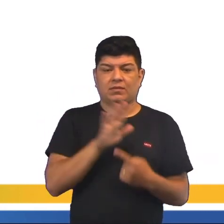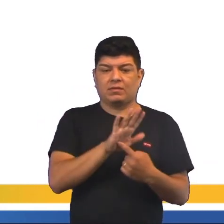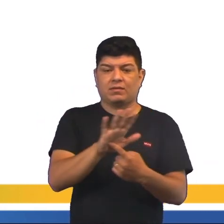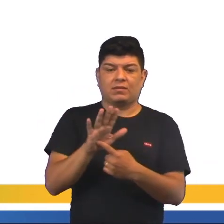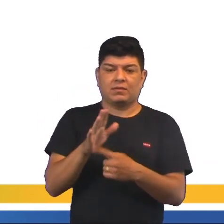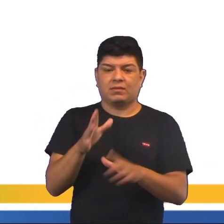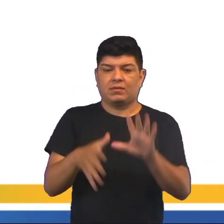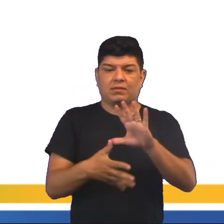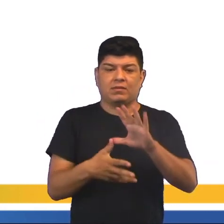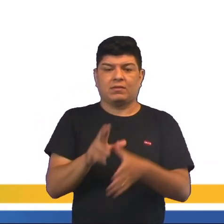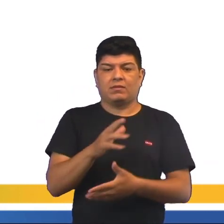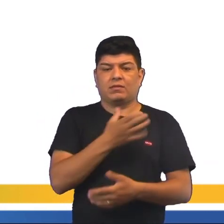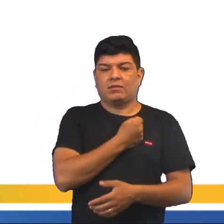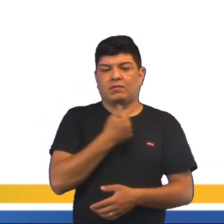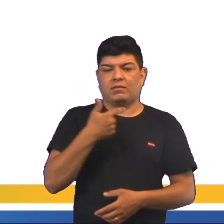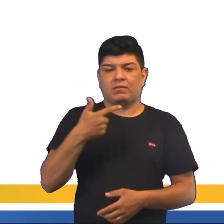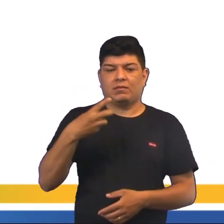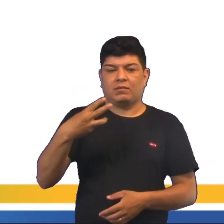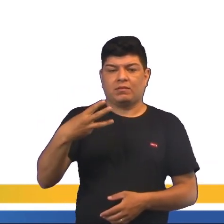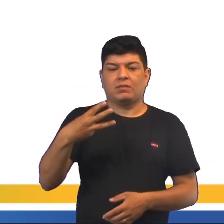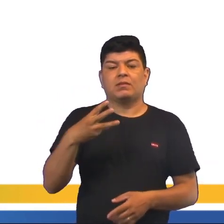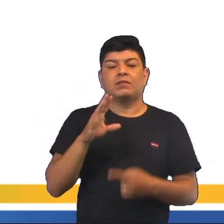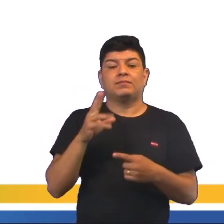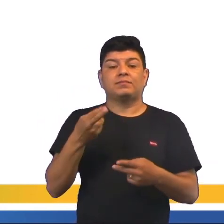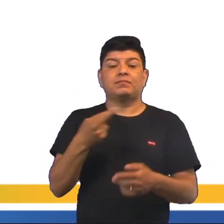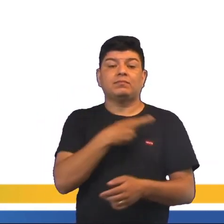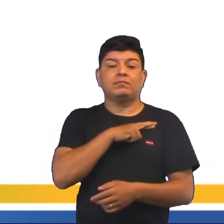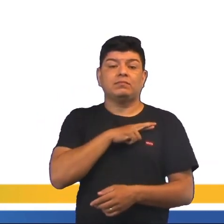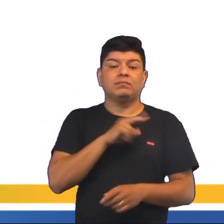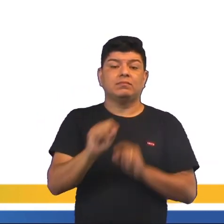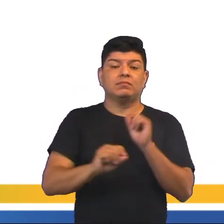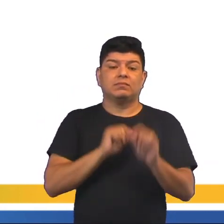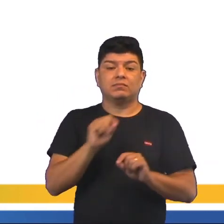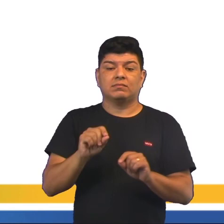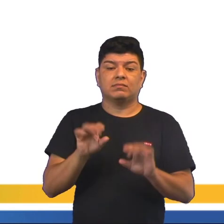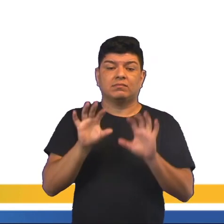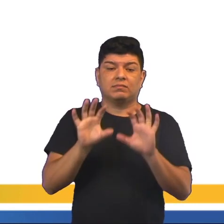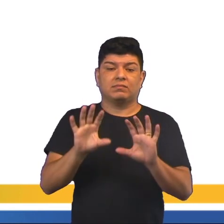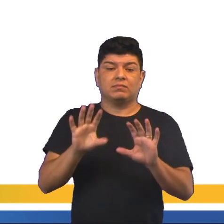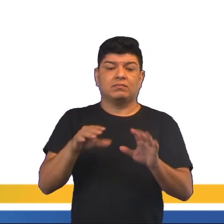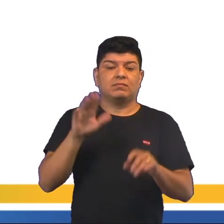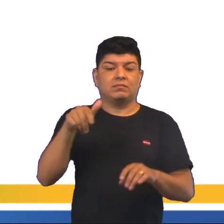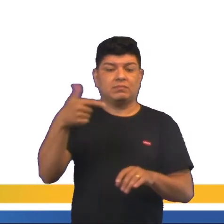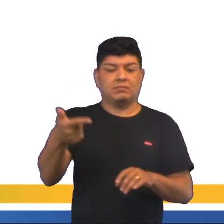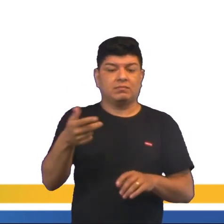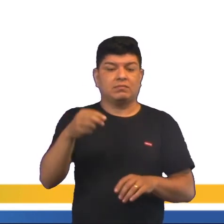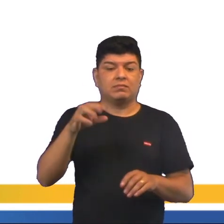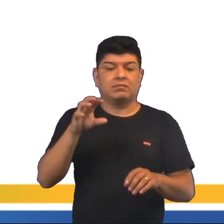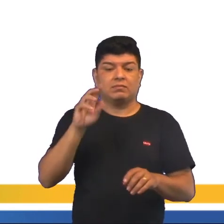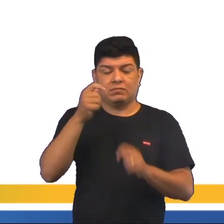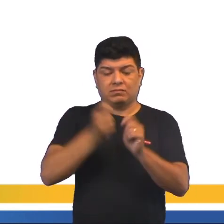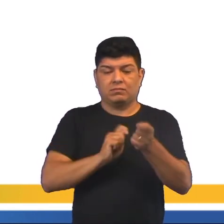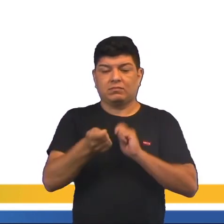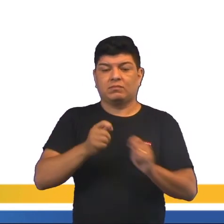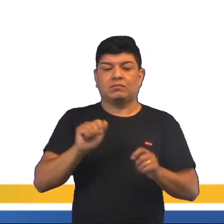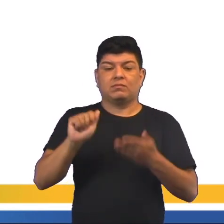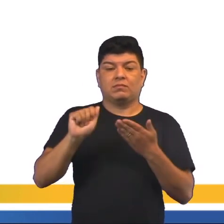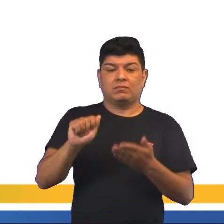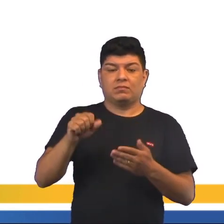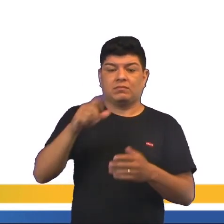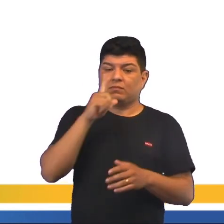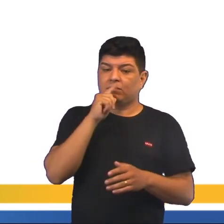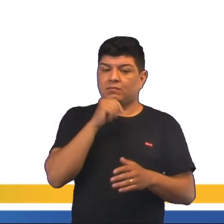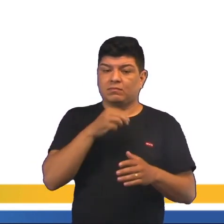assinalados no mapa pelos números 1, 2, 3 correspondem, respectivamente, aos seguintes domínios morfoclimáticos. Letra